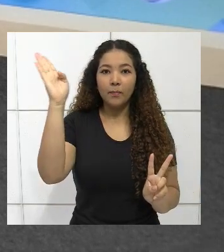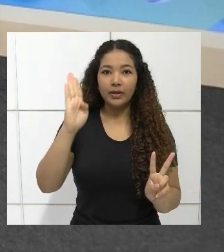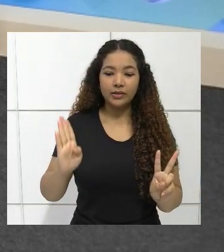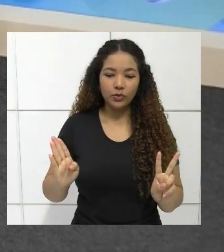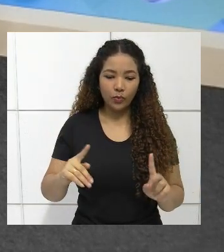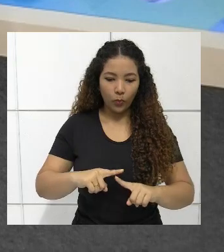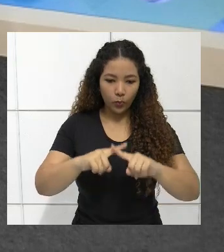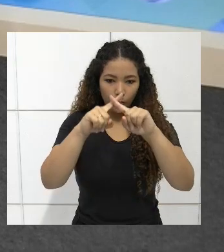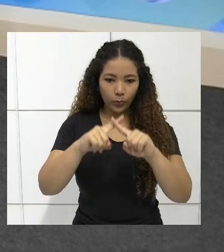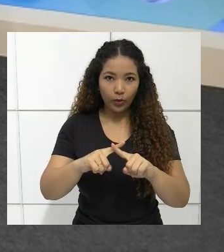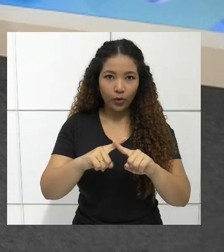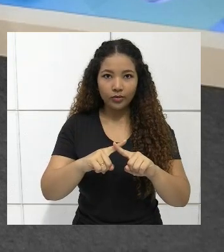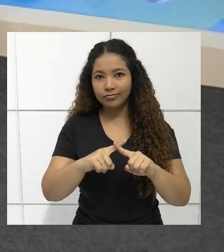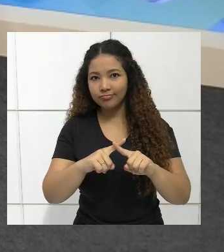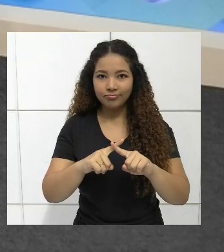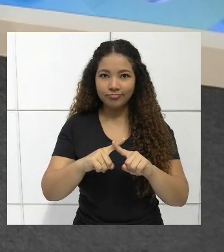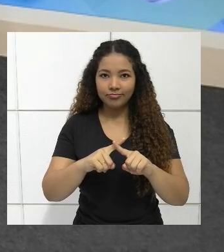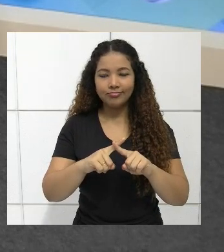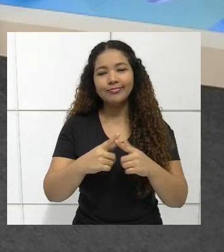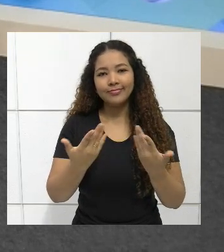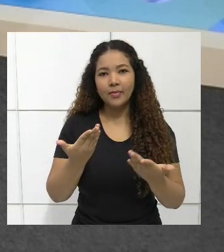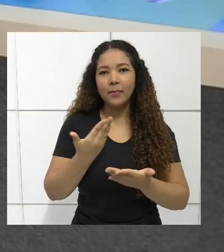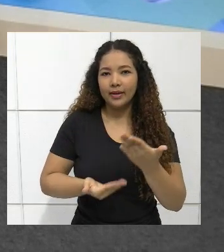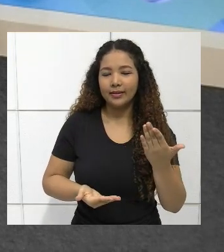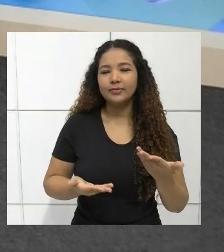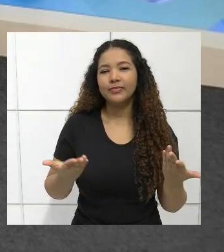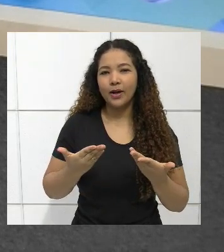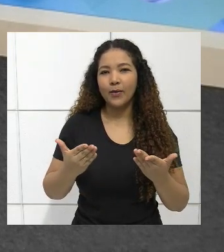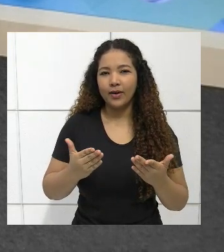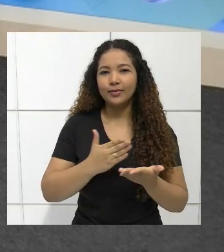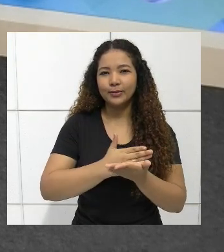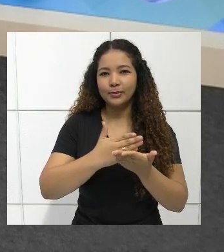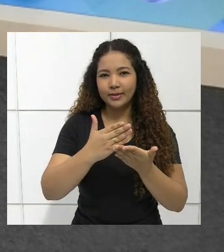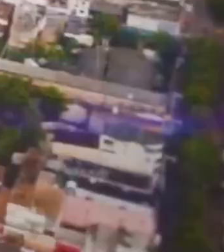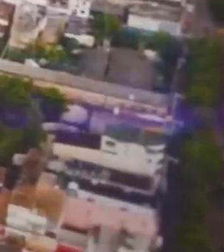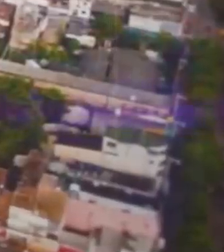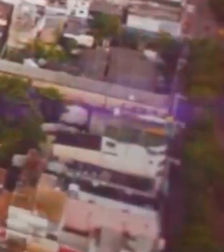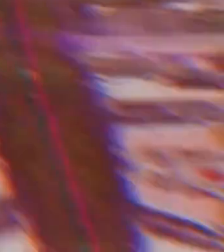Argentina. Tudo isso e muito mais agora, aqui no Alerta Baité.